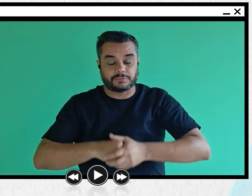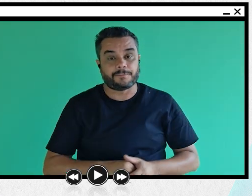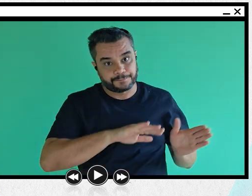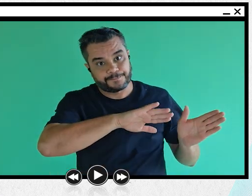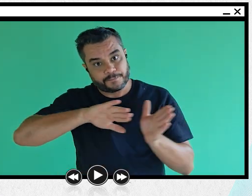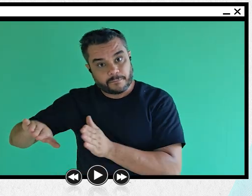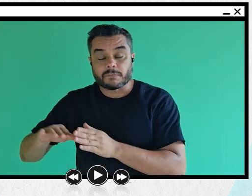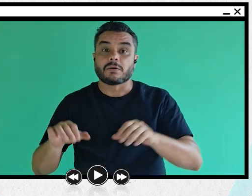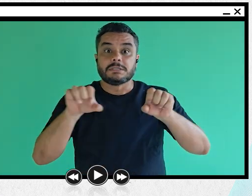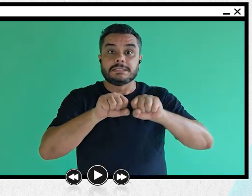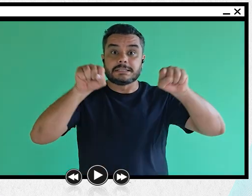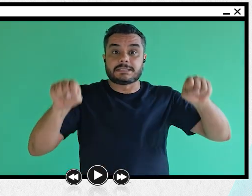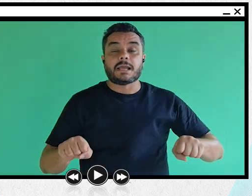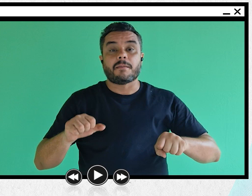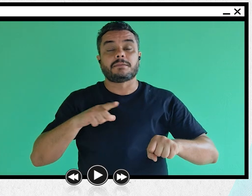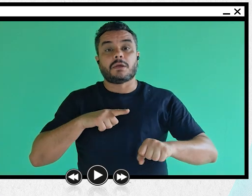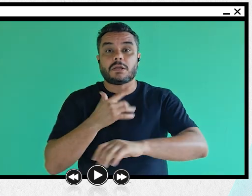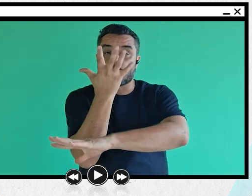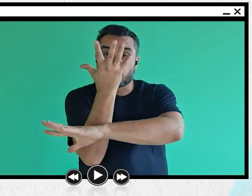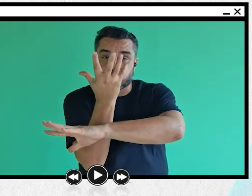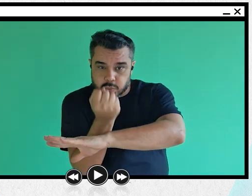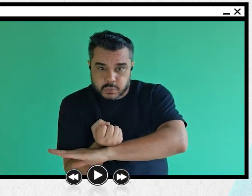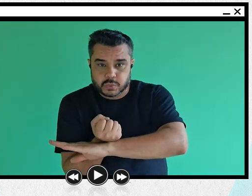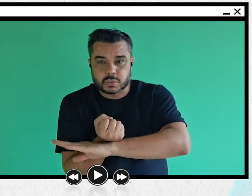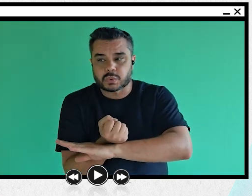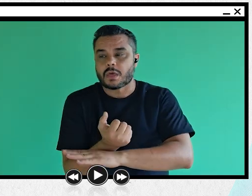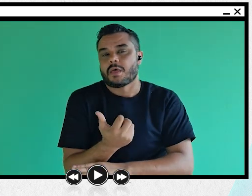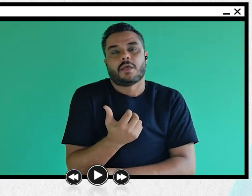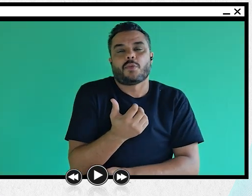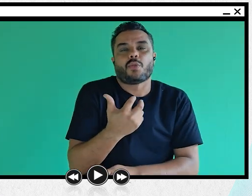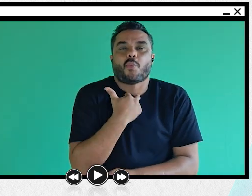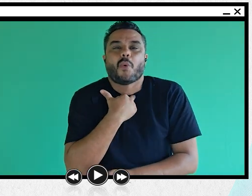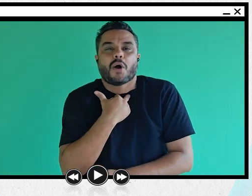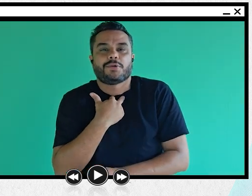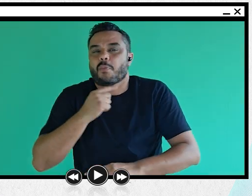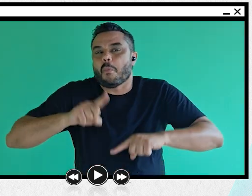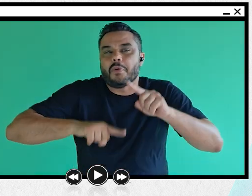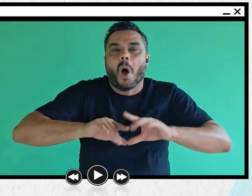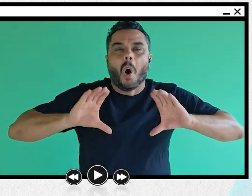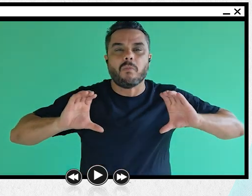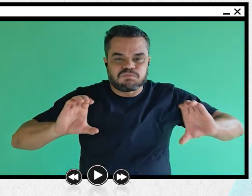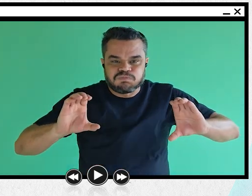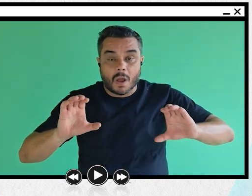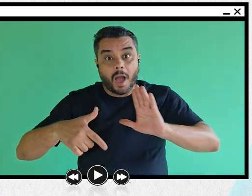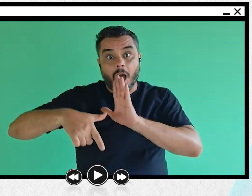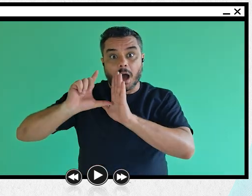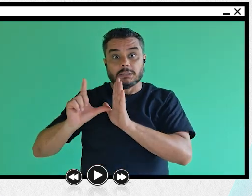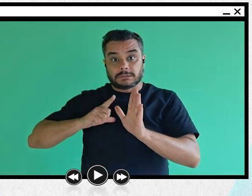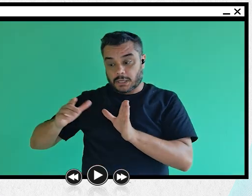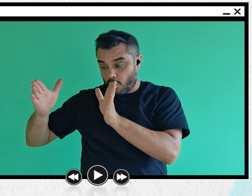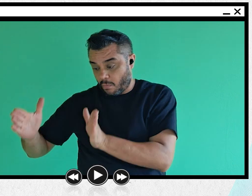esse sistema também é um meio filtrante, então, para evitar que vá material muito grosseiro no jardim, antes dele tem uma caixa de